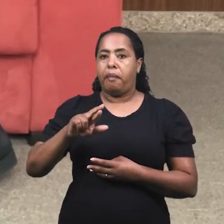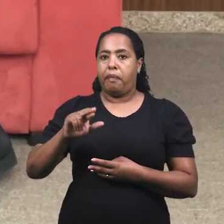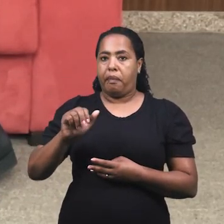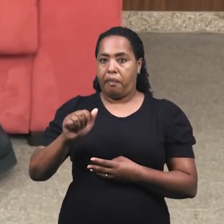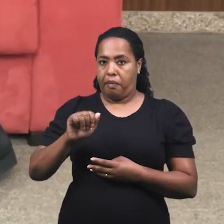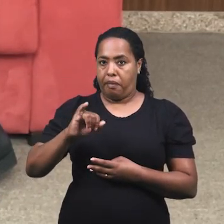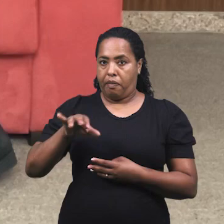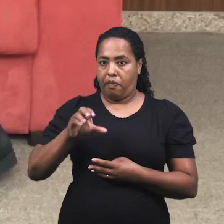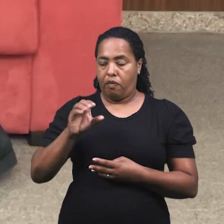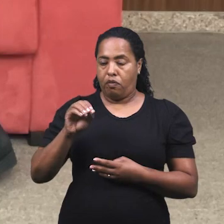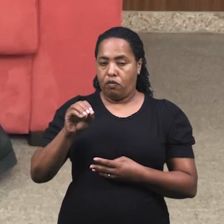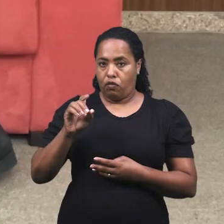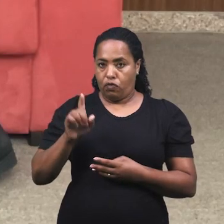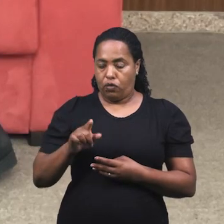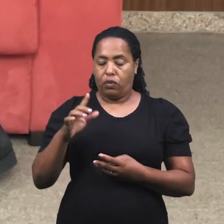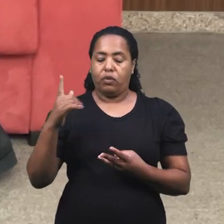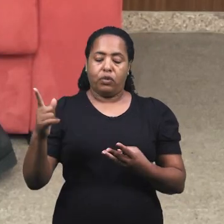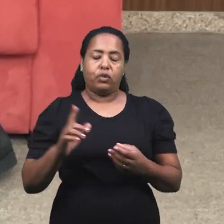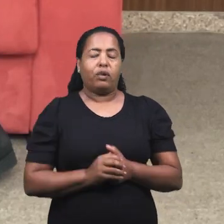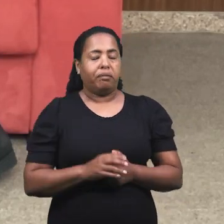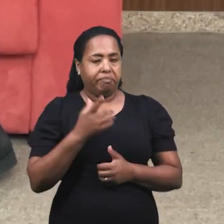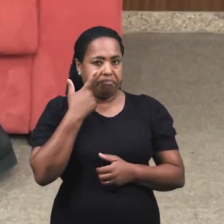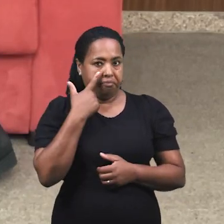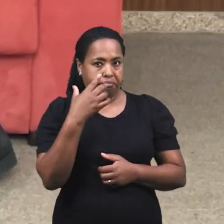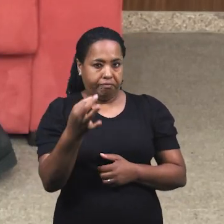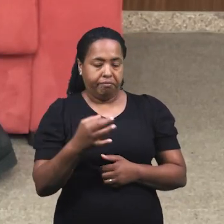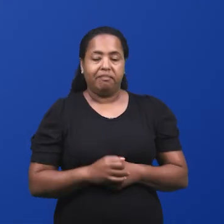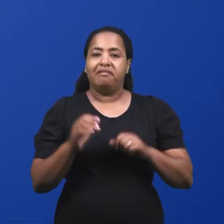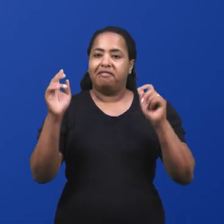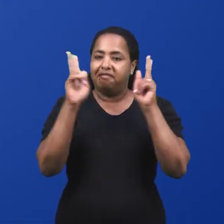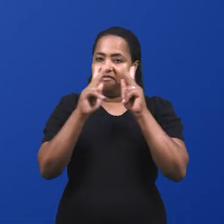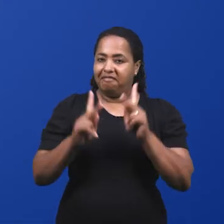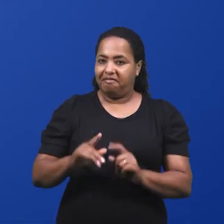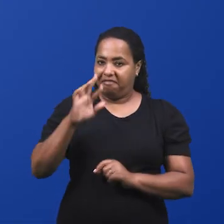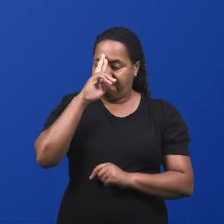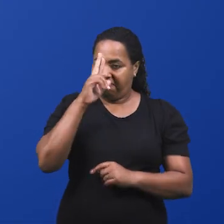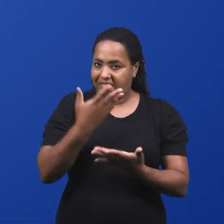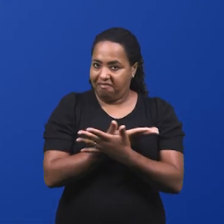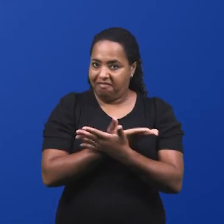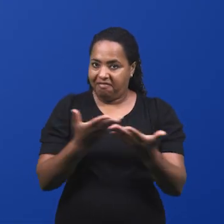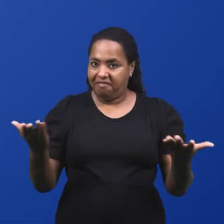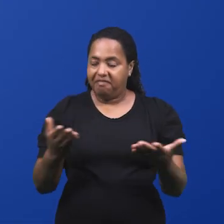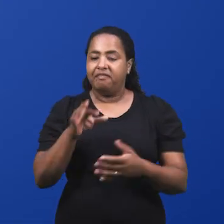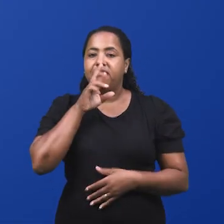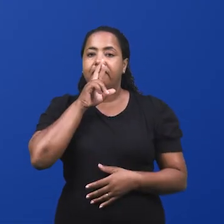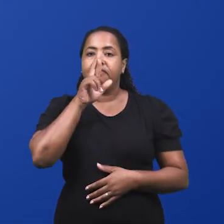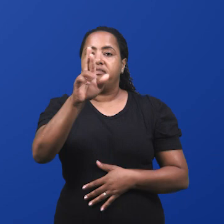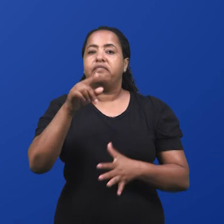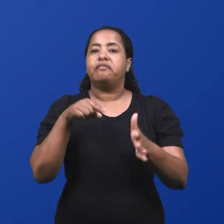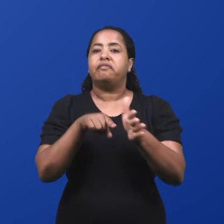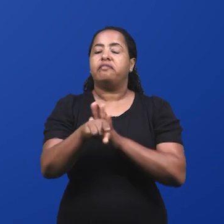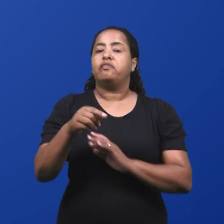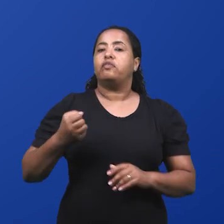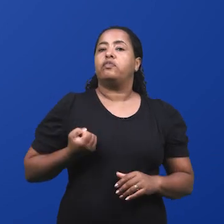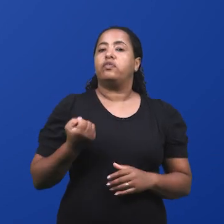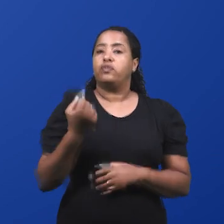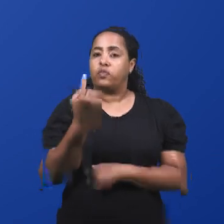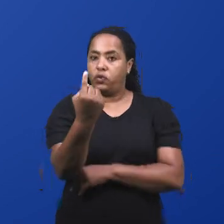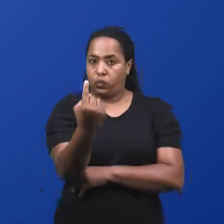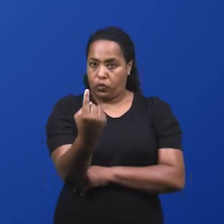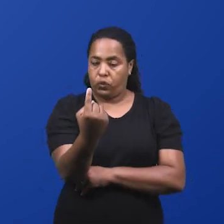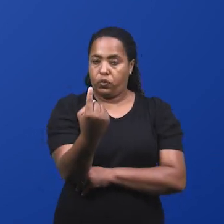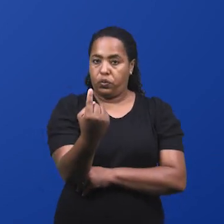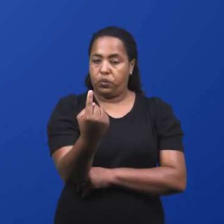e por certo, Jefferson terá algum comentário a fazer. Vamos ouvir com atenção. A paz do Senhor, irmãos. Respondendo à pergunta de número